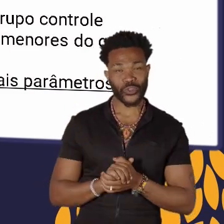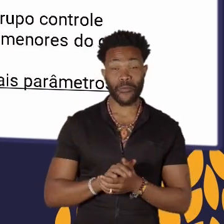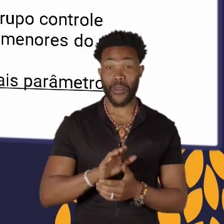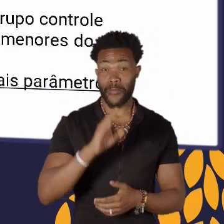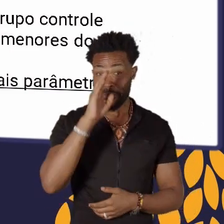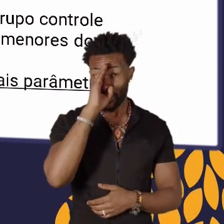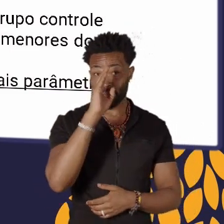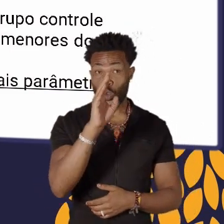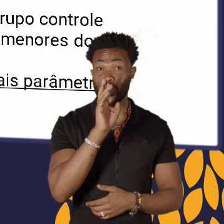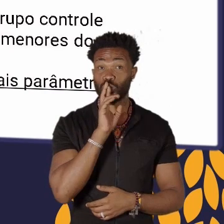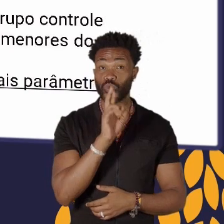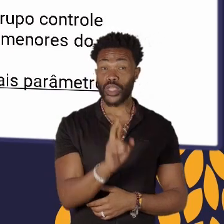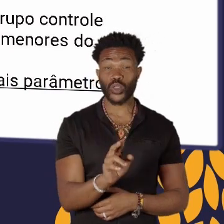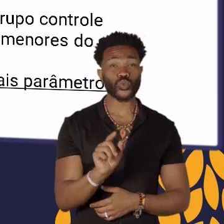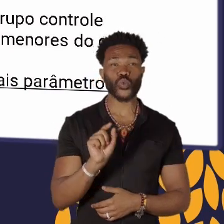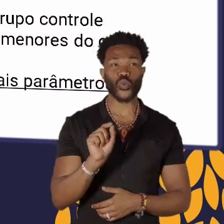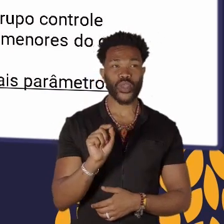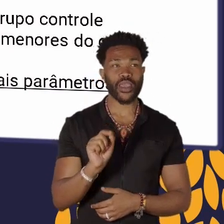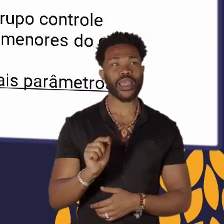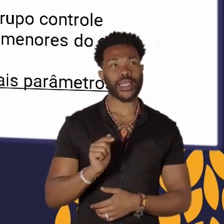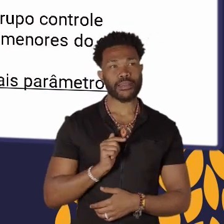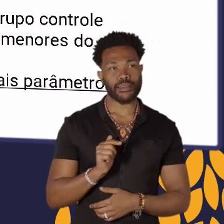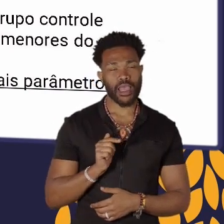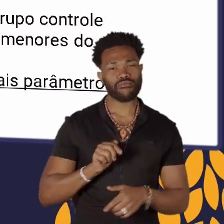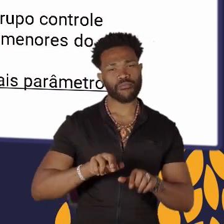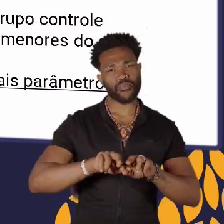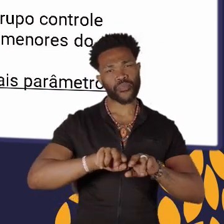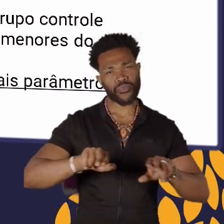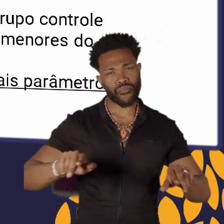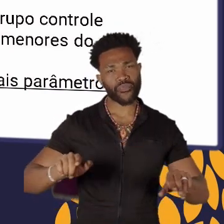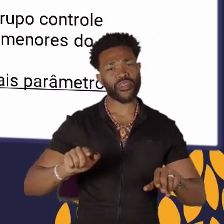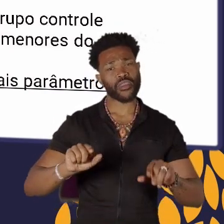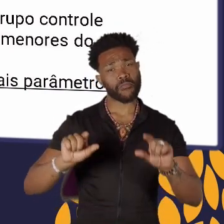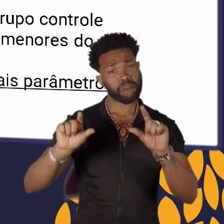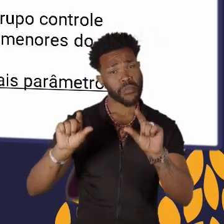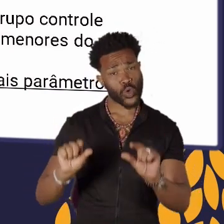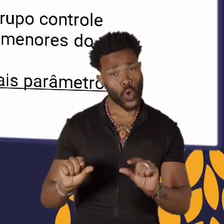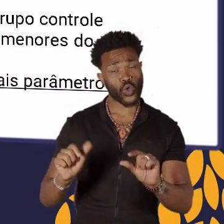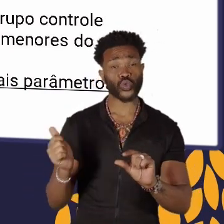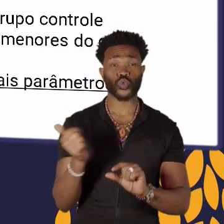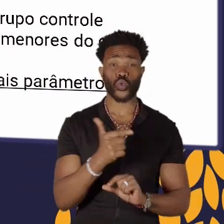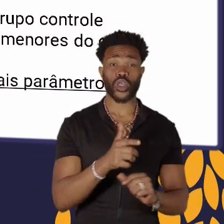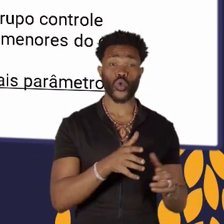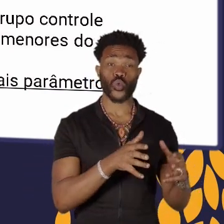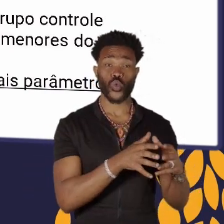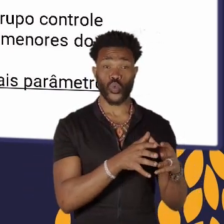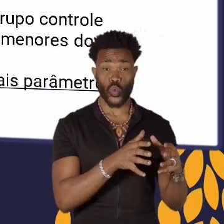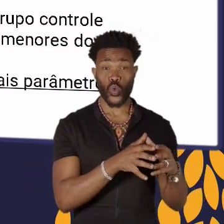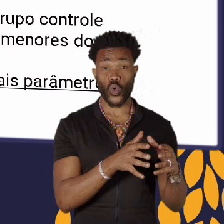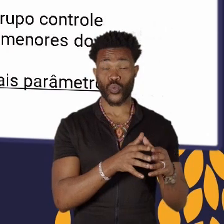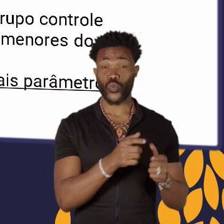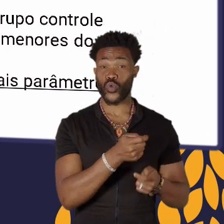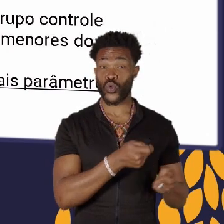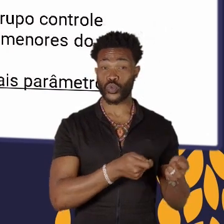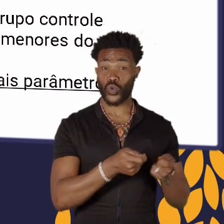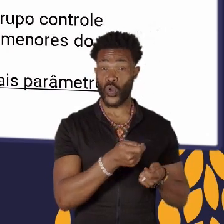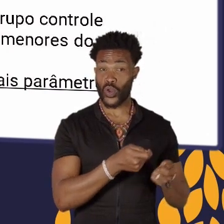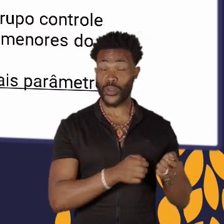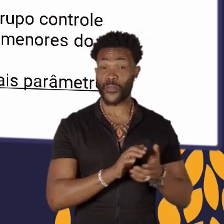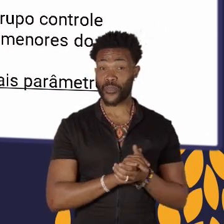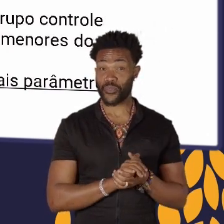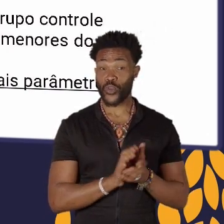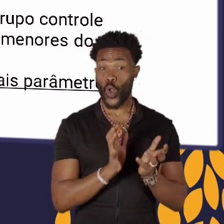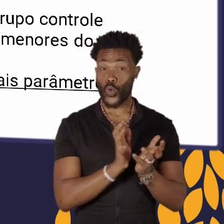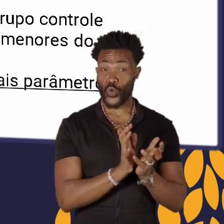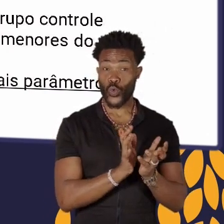principais resultados é que a gente teve eventos adversos significativamente menores do que no grupo controle, e o grupo